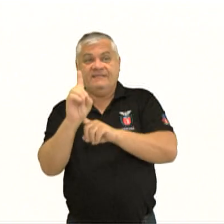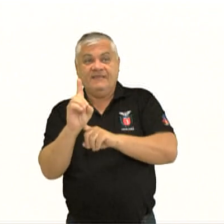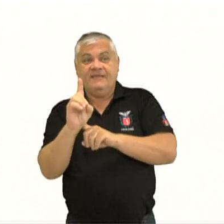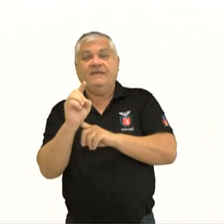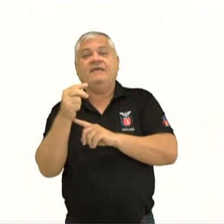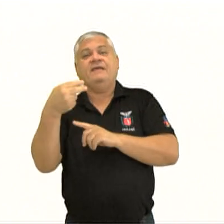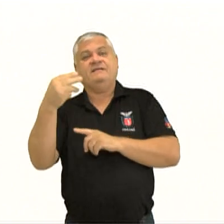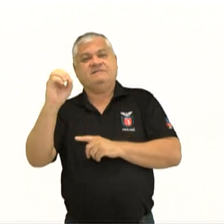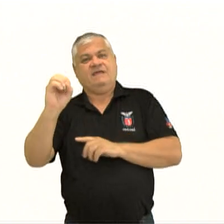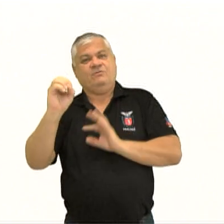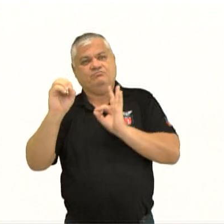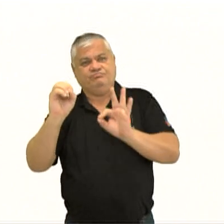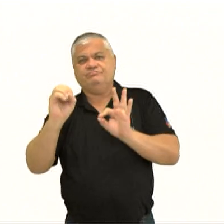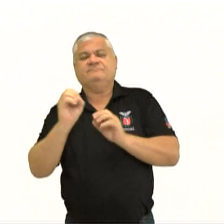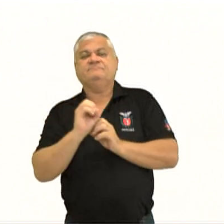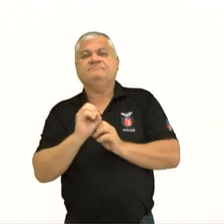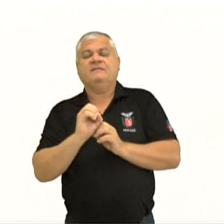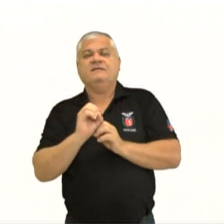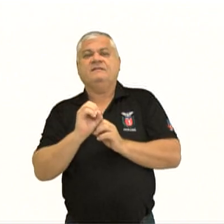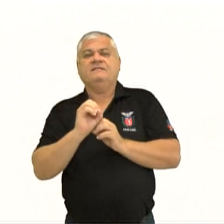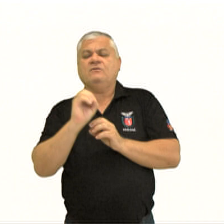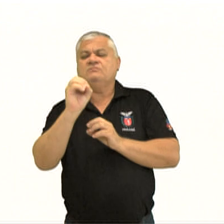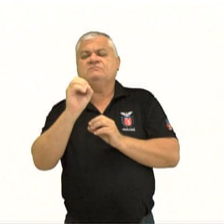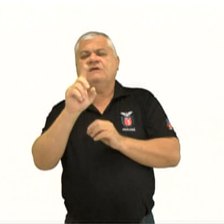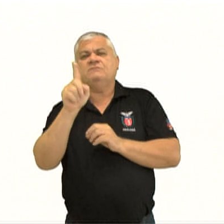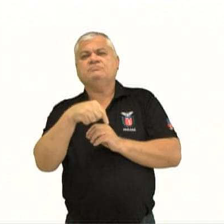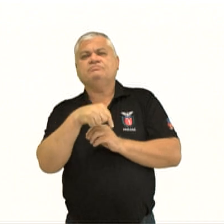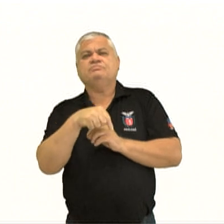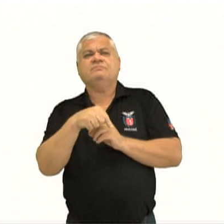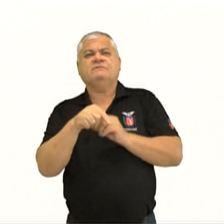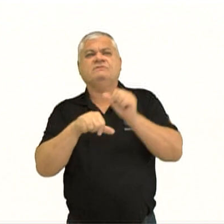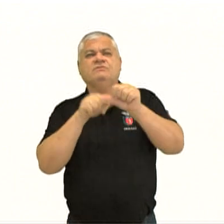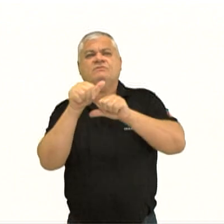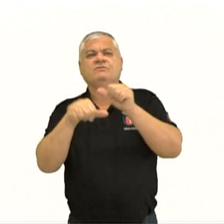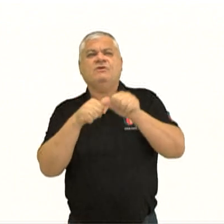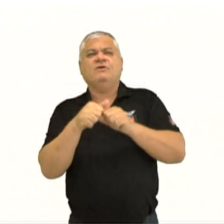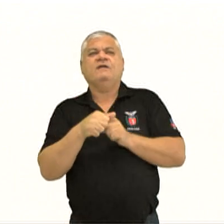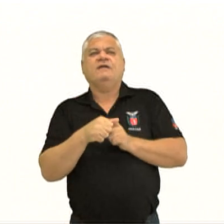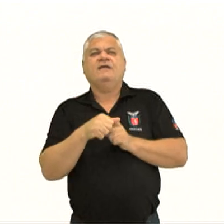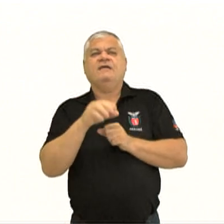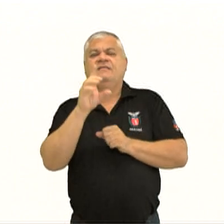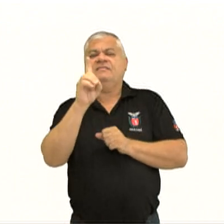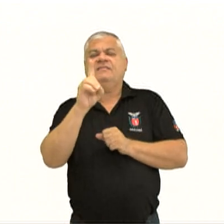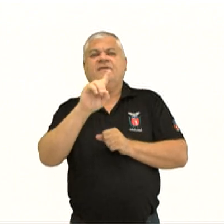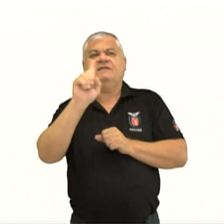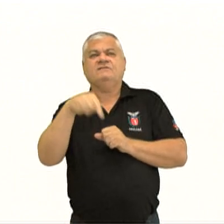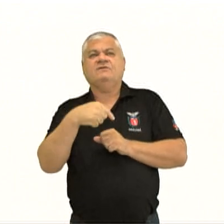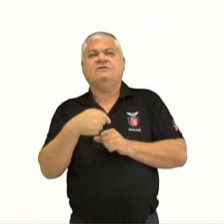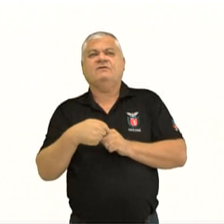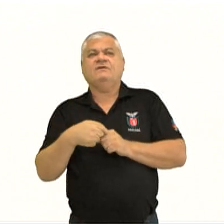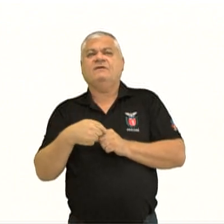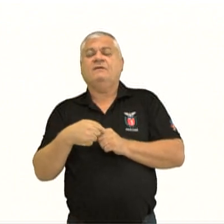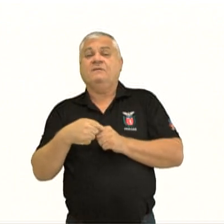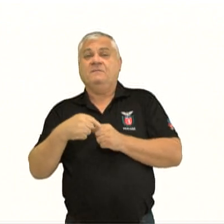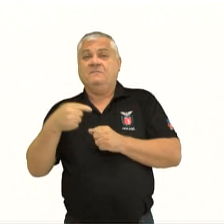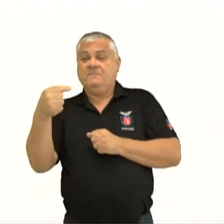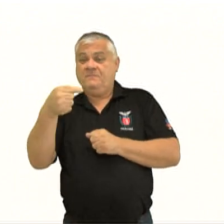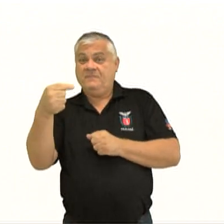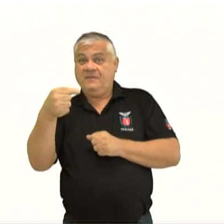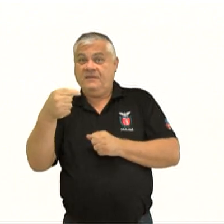d igual a zero. E eu vou isolar nessa equação de primeiro grau o valor de d, que vai ser igual a menos π